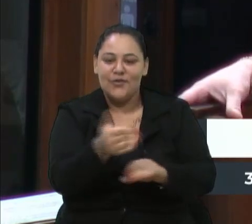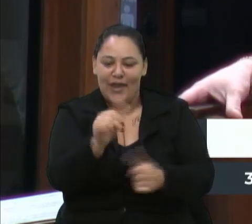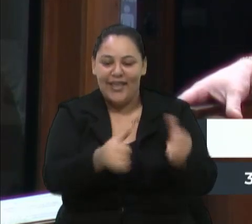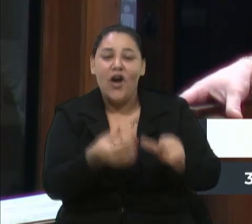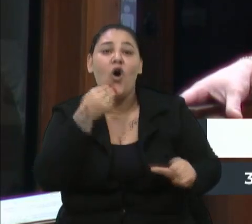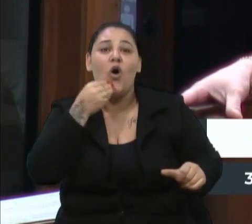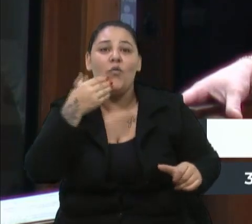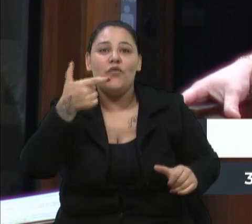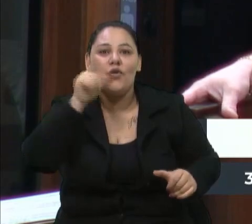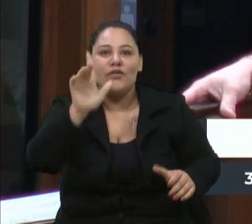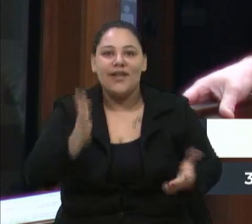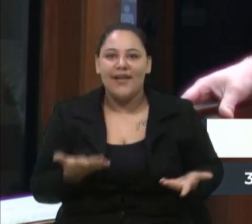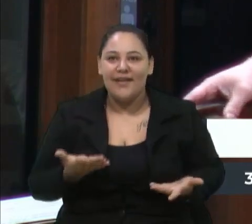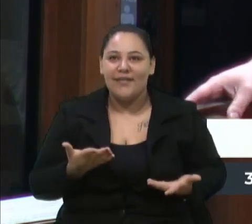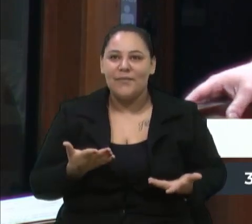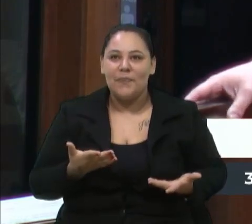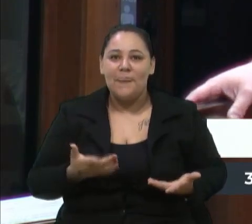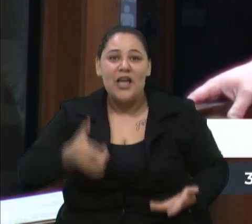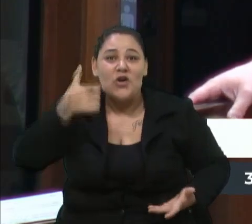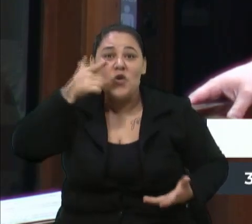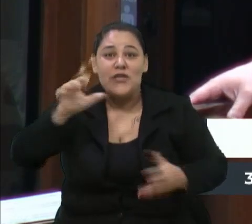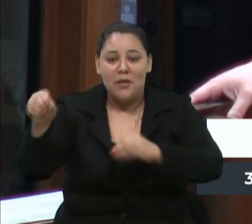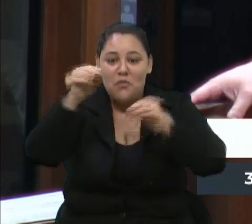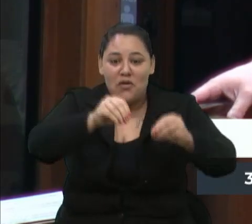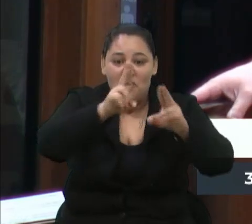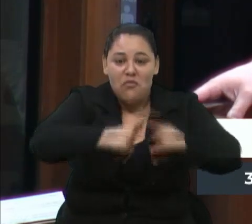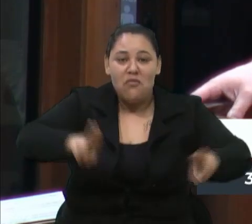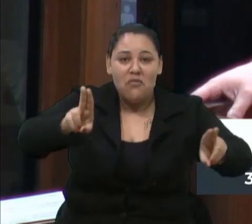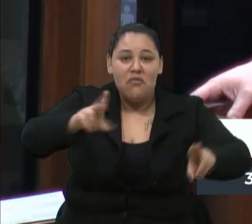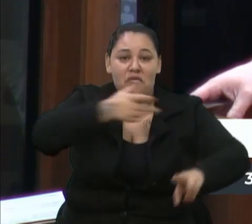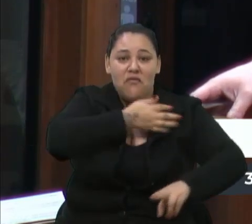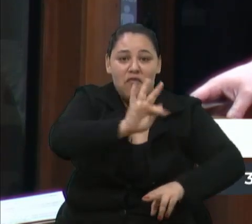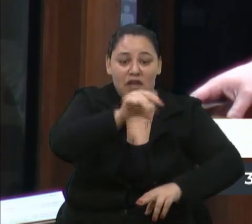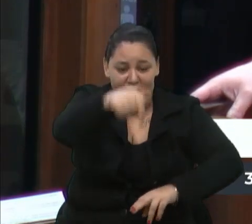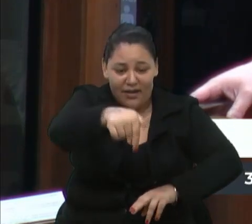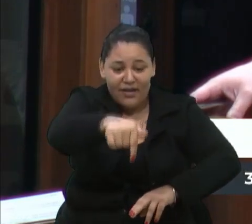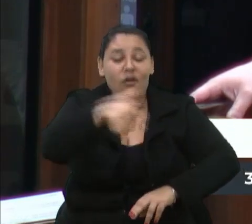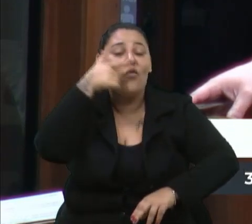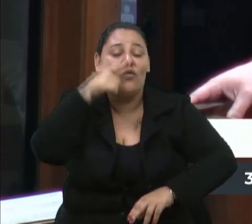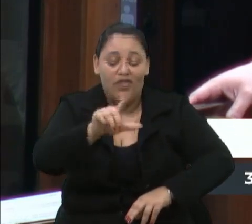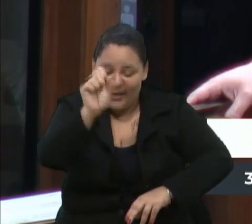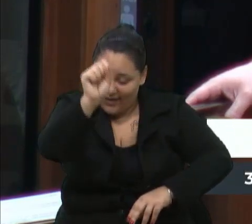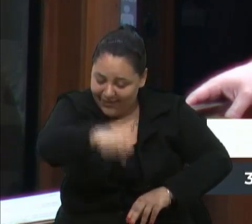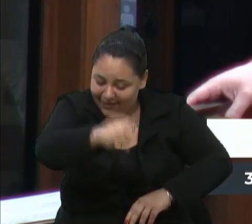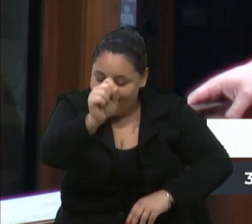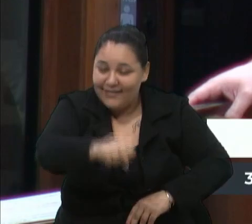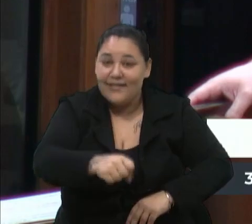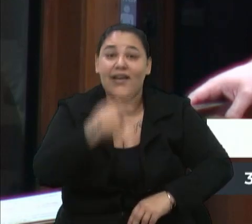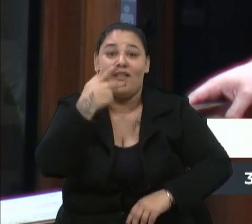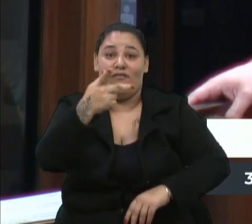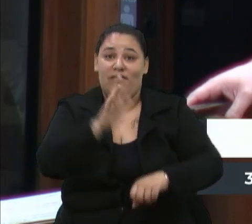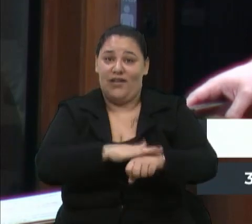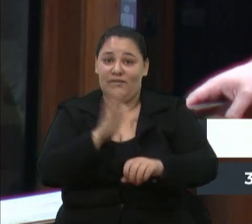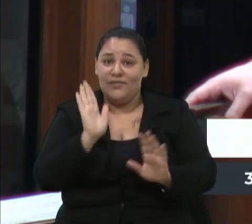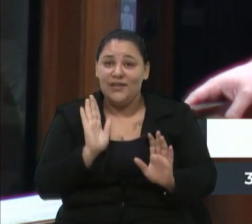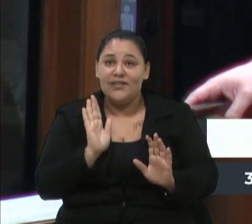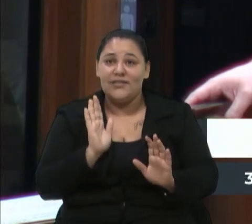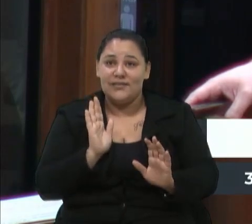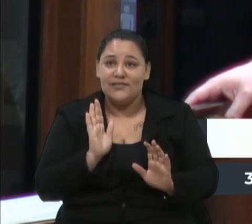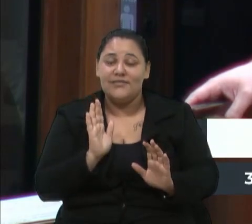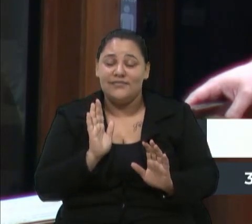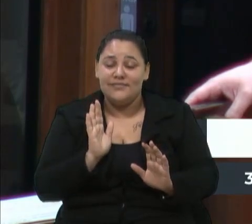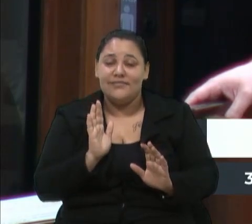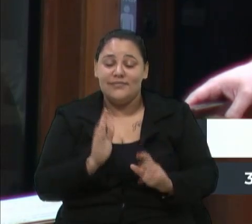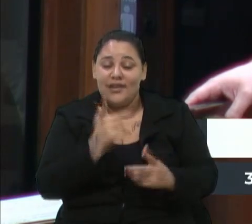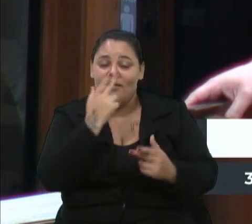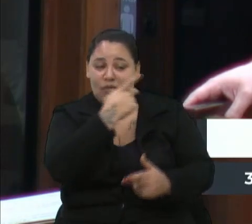consegue. Tu consegue trazer uma universidade federal? Consegue. E digo mais, vereador Bressan, na linha que o senhor